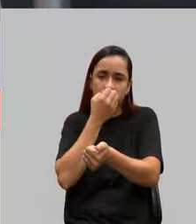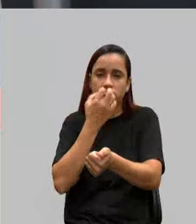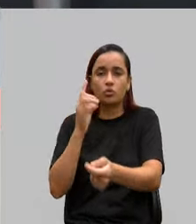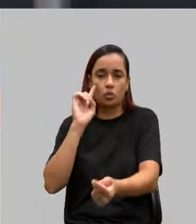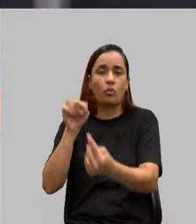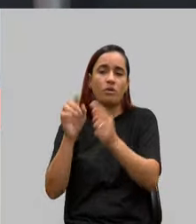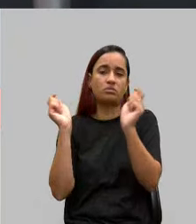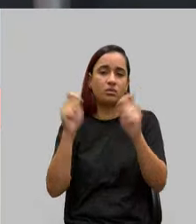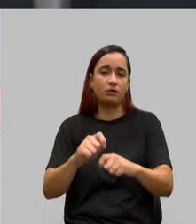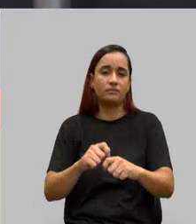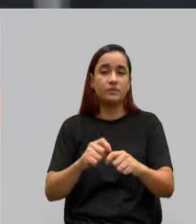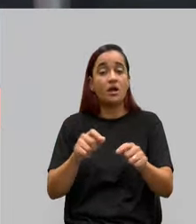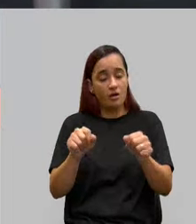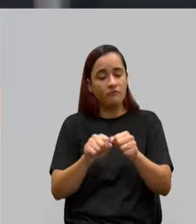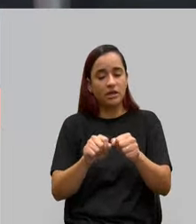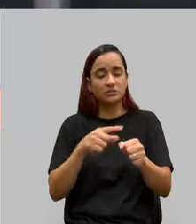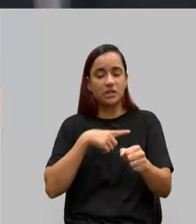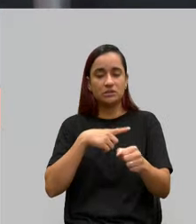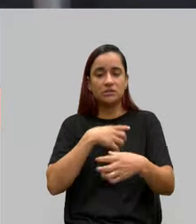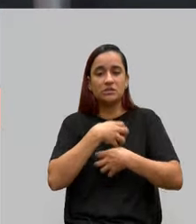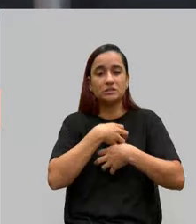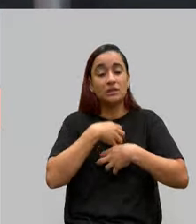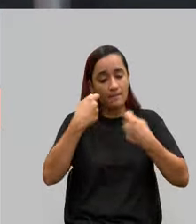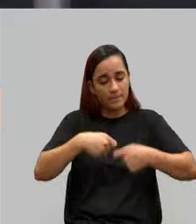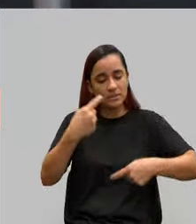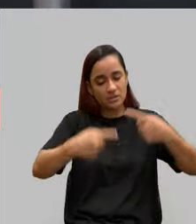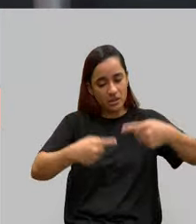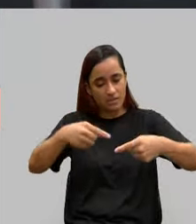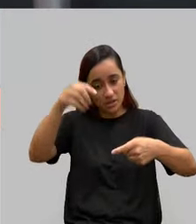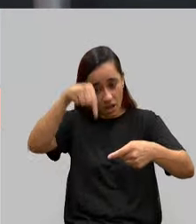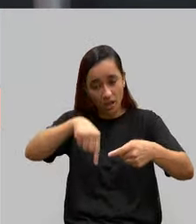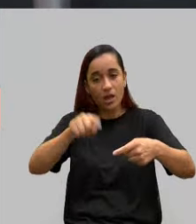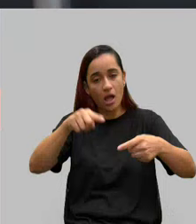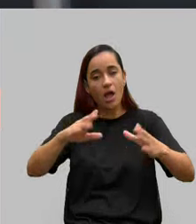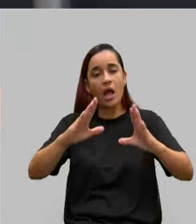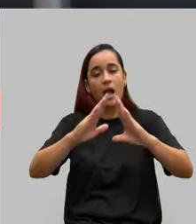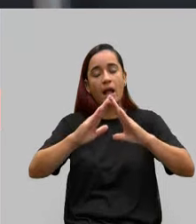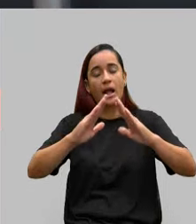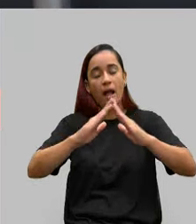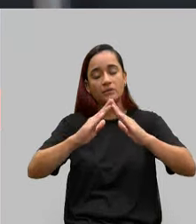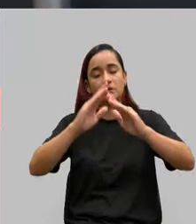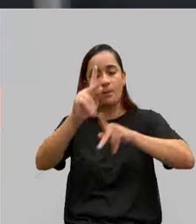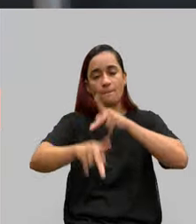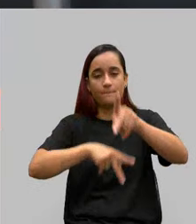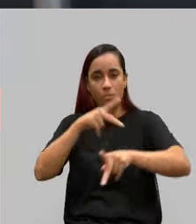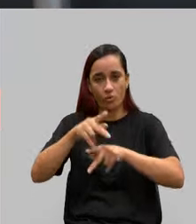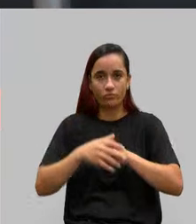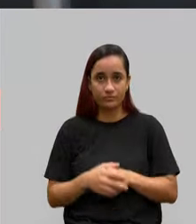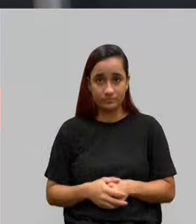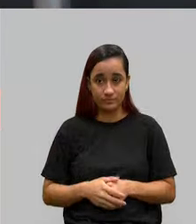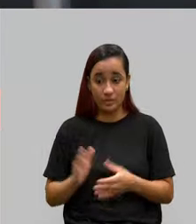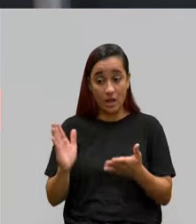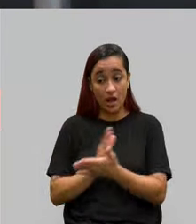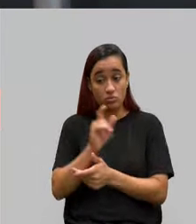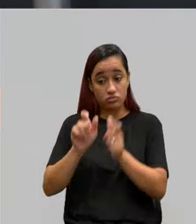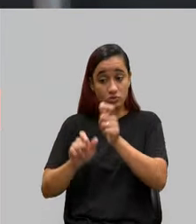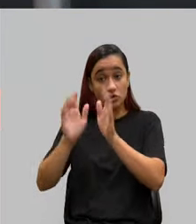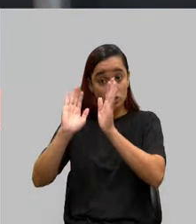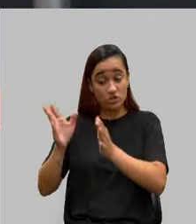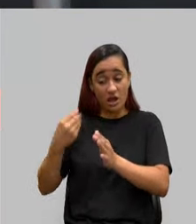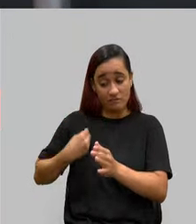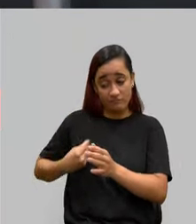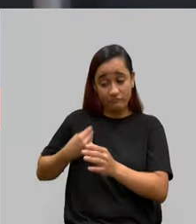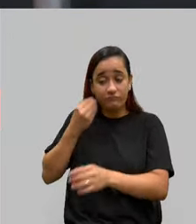e precisa ser debatido nessa casa na casa do Povo essas pessoas viveram isso na pele e